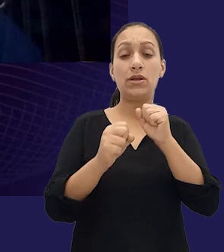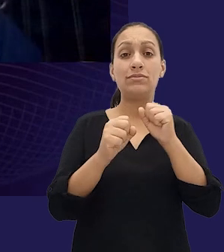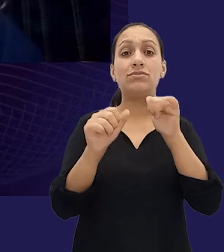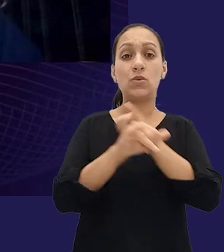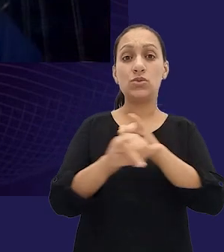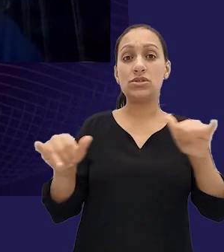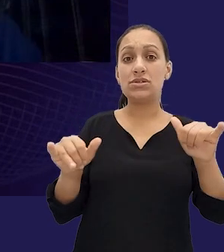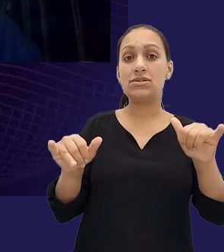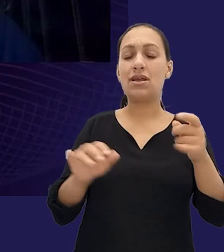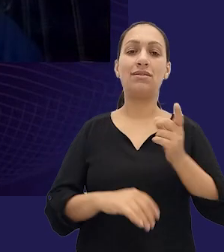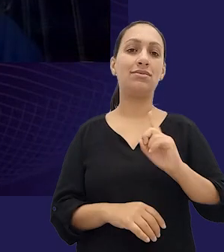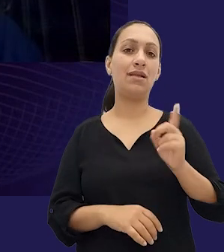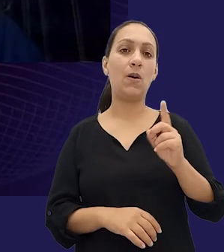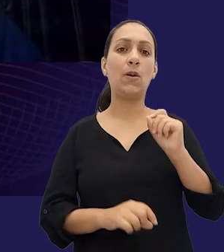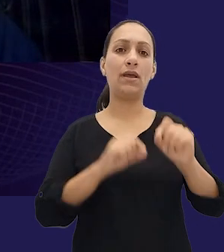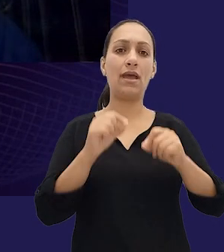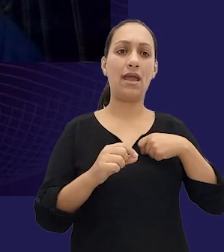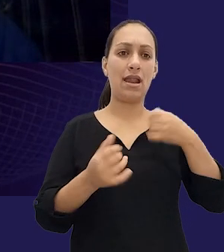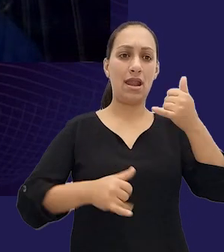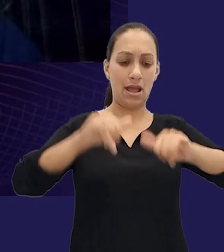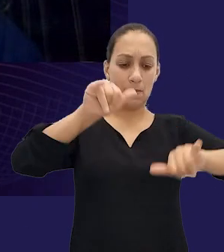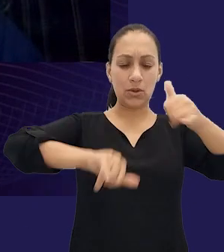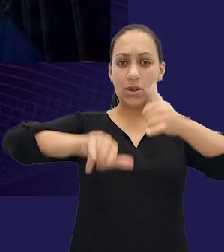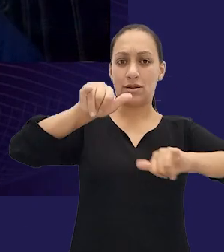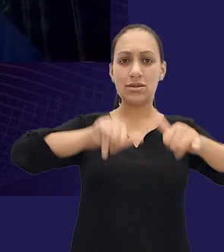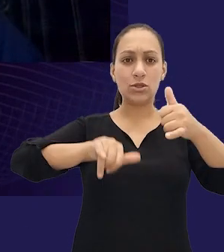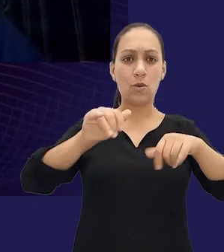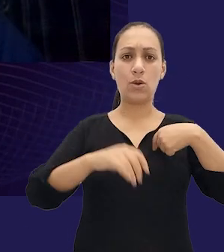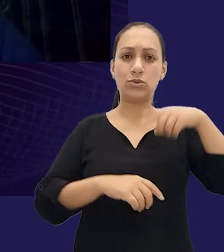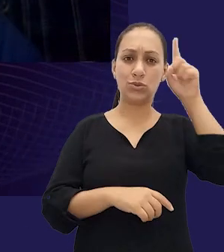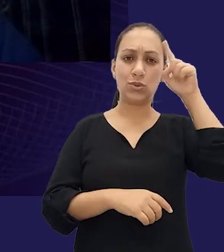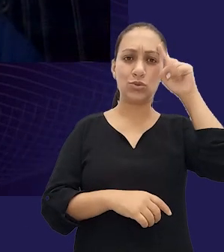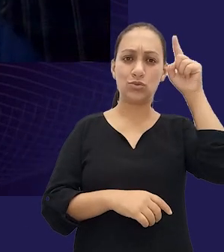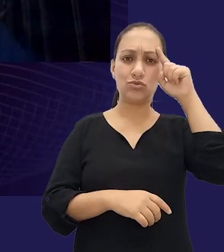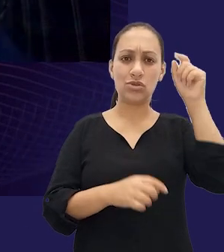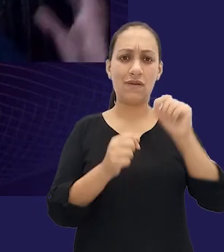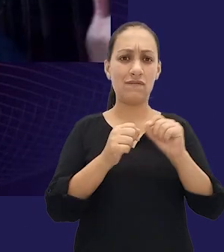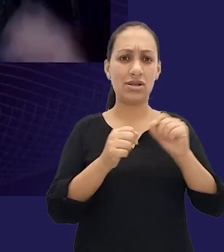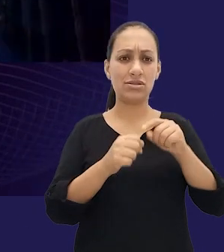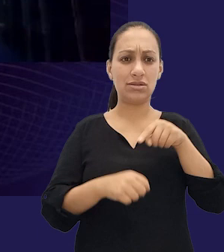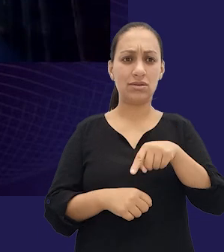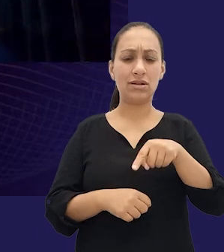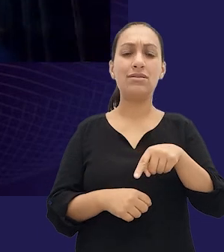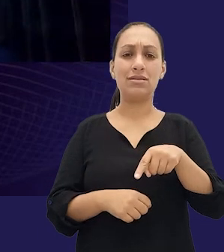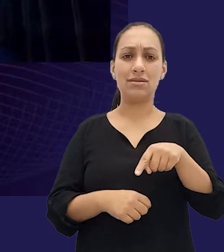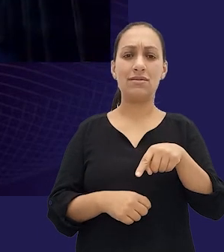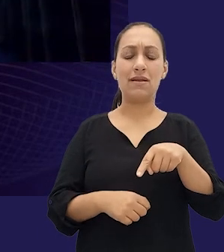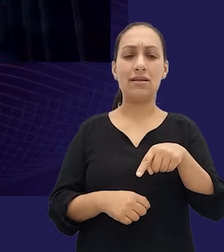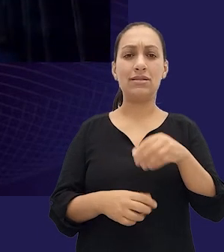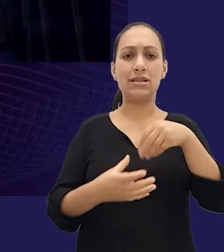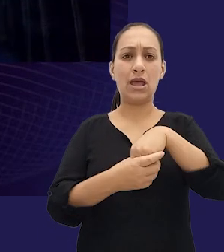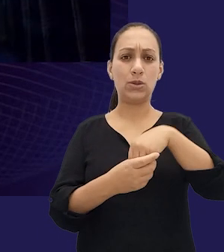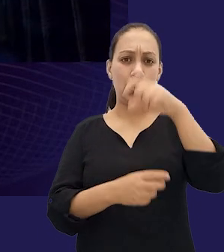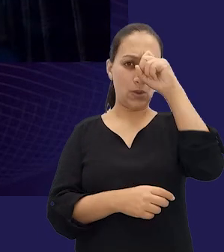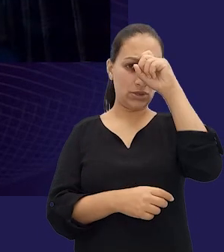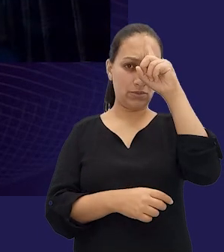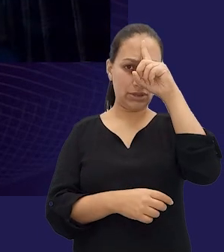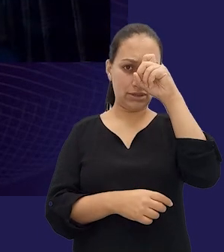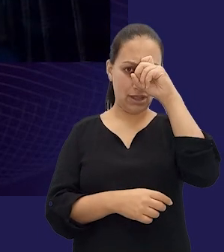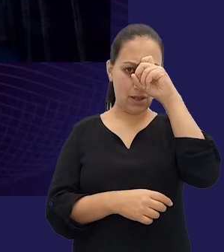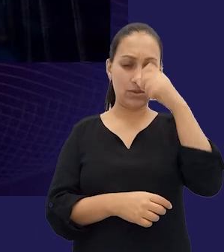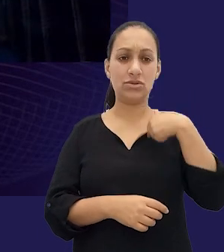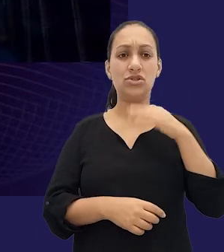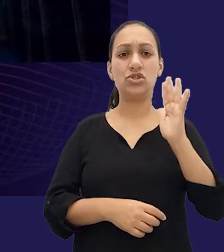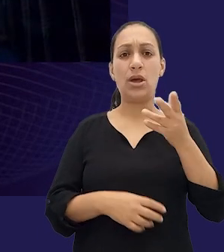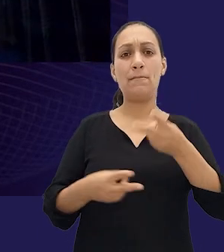dar? Não, quem está no laboratório, quem está na bancada, no dia a dia, fazendo rotina, principalmente dentro de hospital, deve já estar